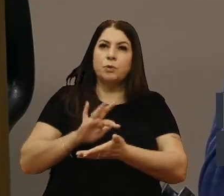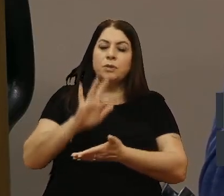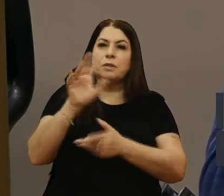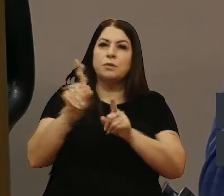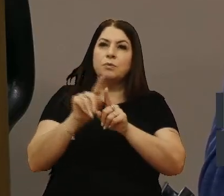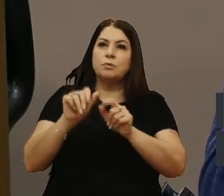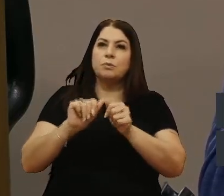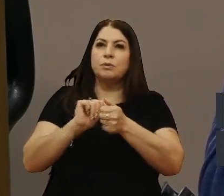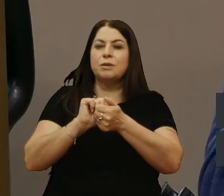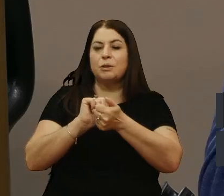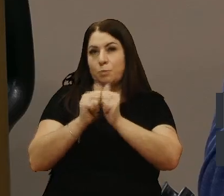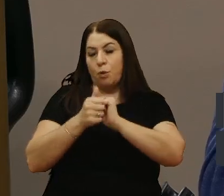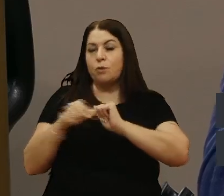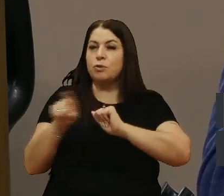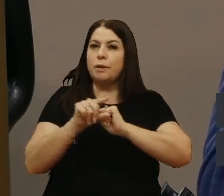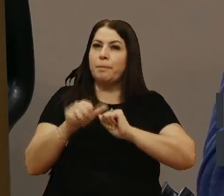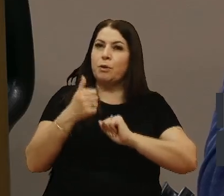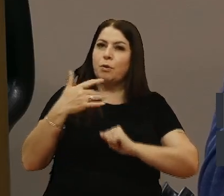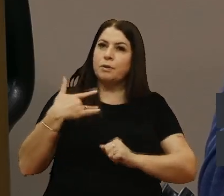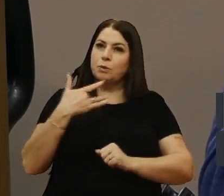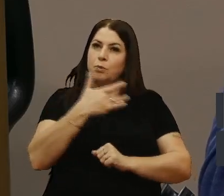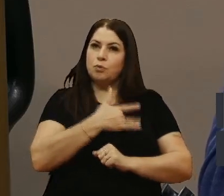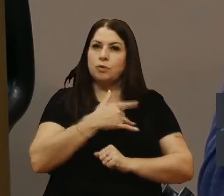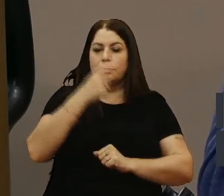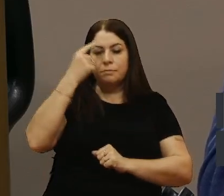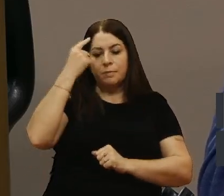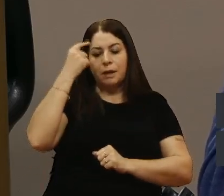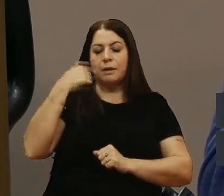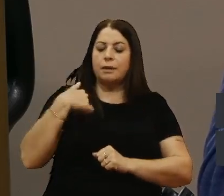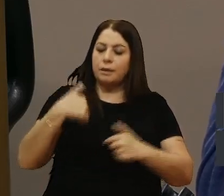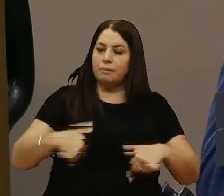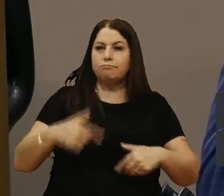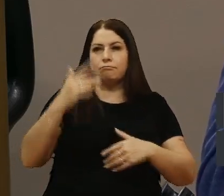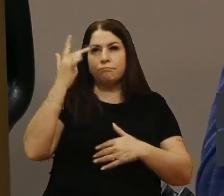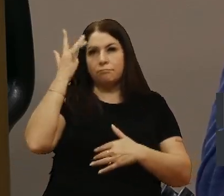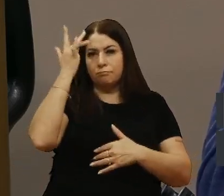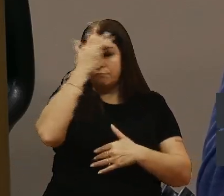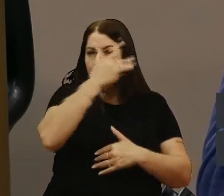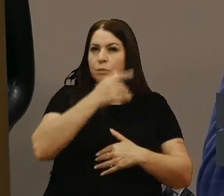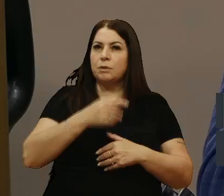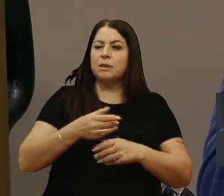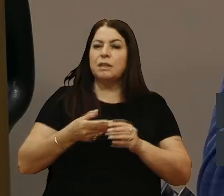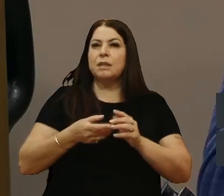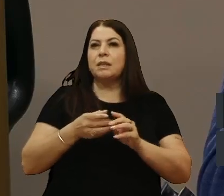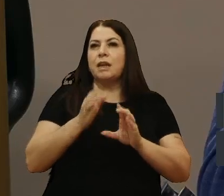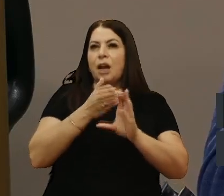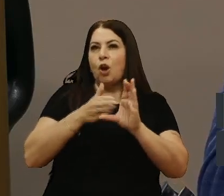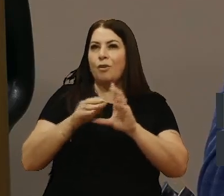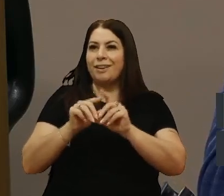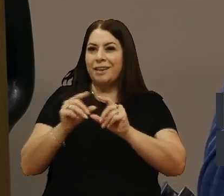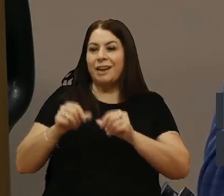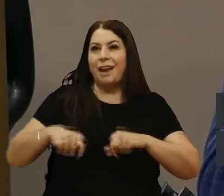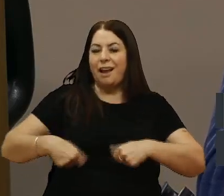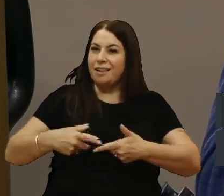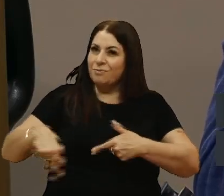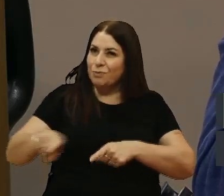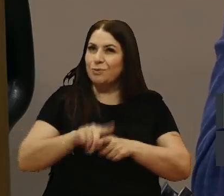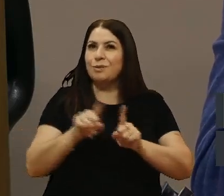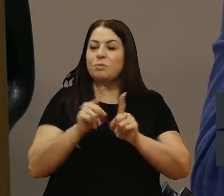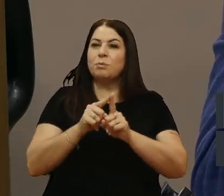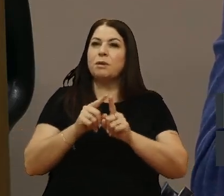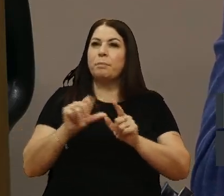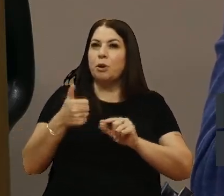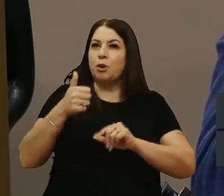beach tênis, né? Que melhora a saúde física, a saúde mental, alto gasto calórico, força, resistência, melhora